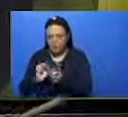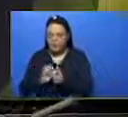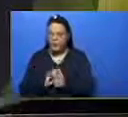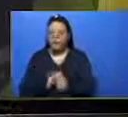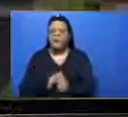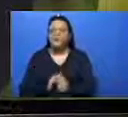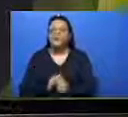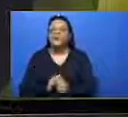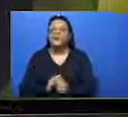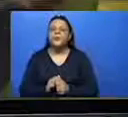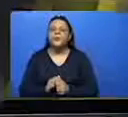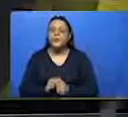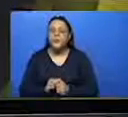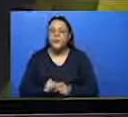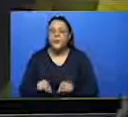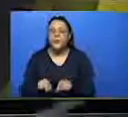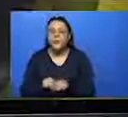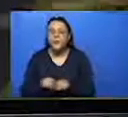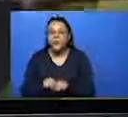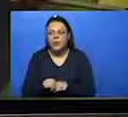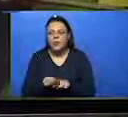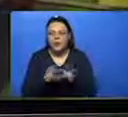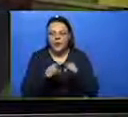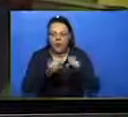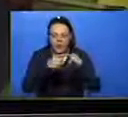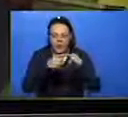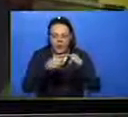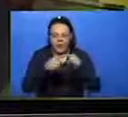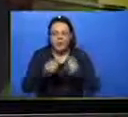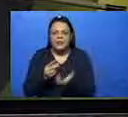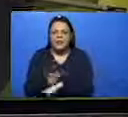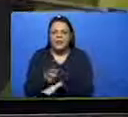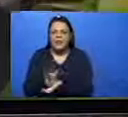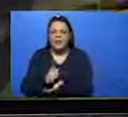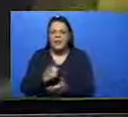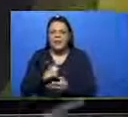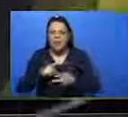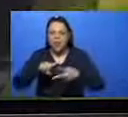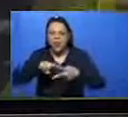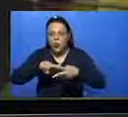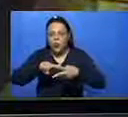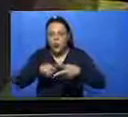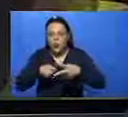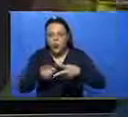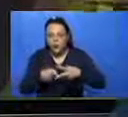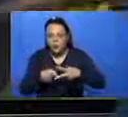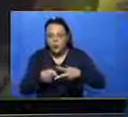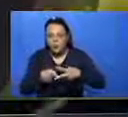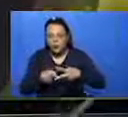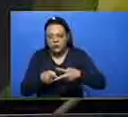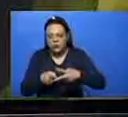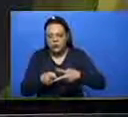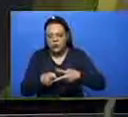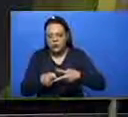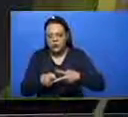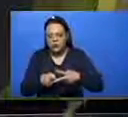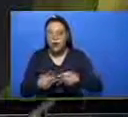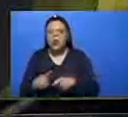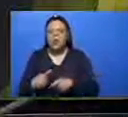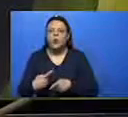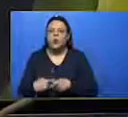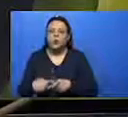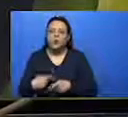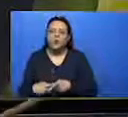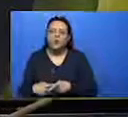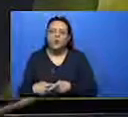Outra coisa, todo setor circular tem um ângulo central, isso aqui é muito importante. Por quê? Para a gente